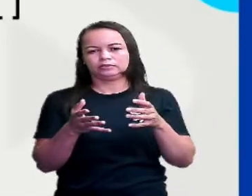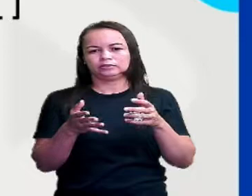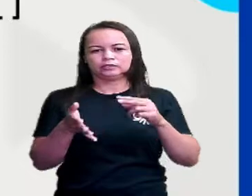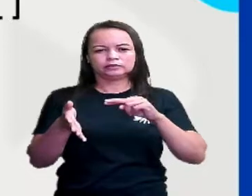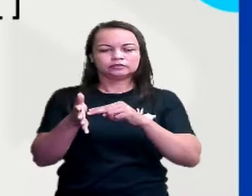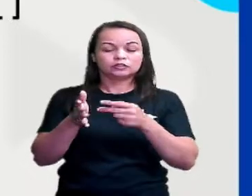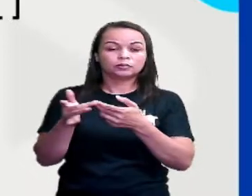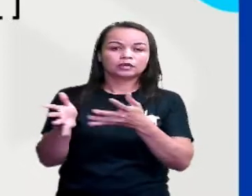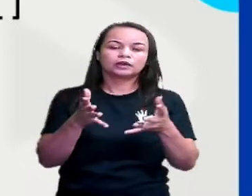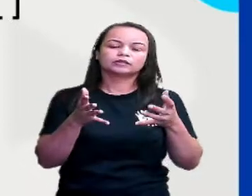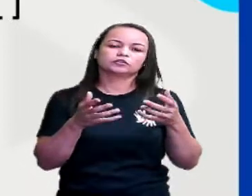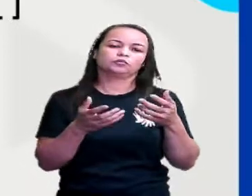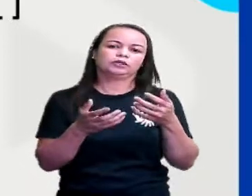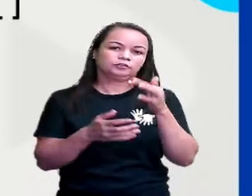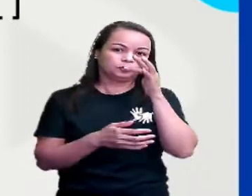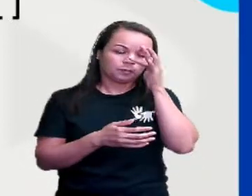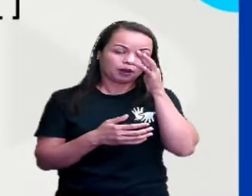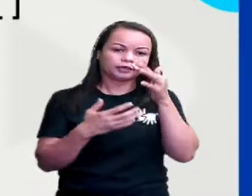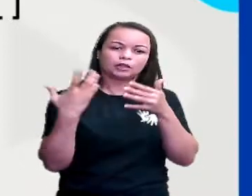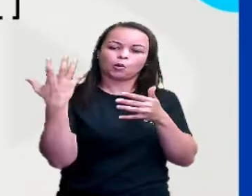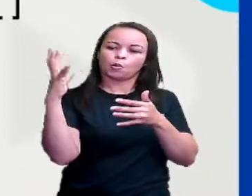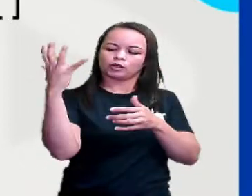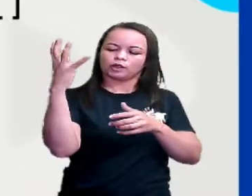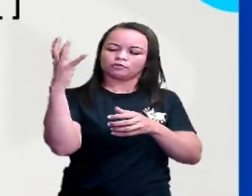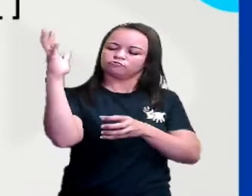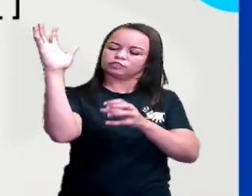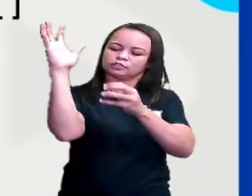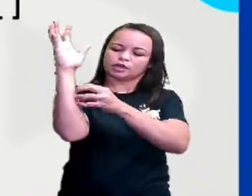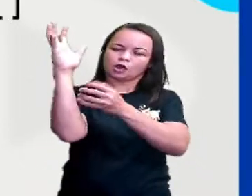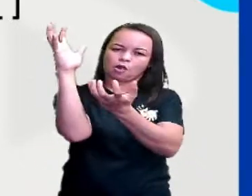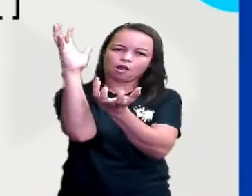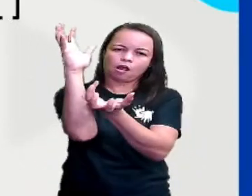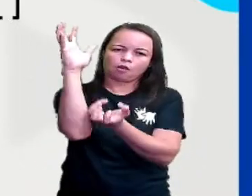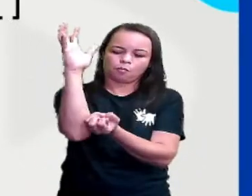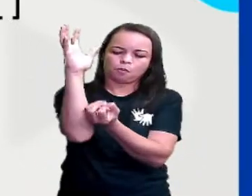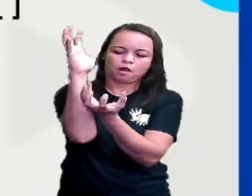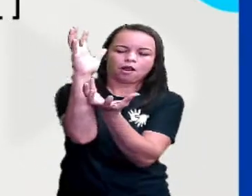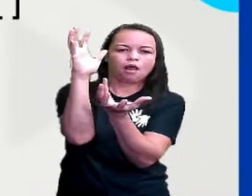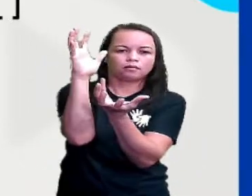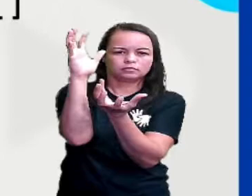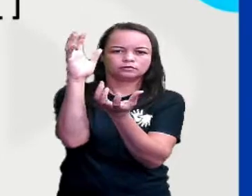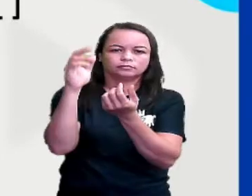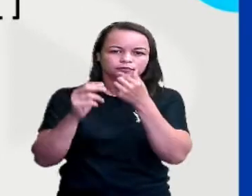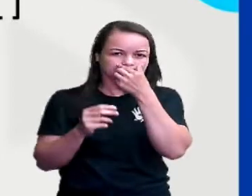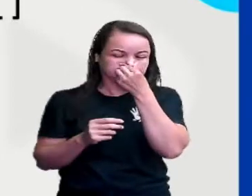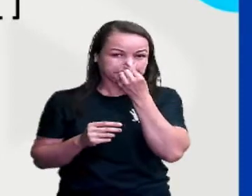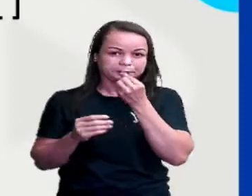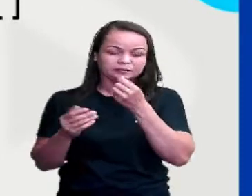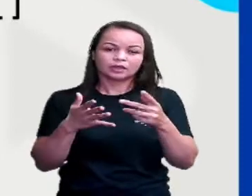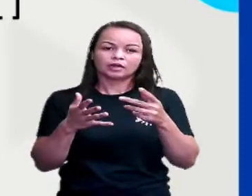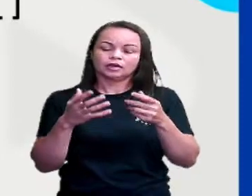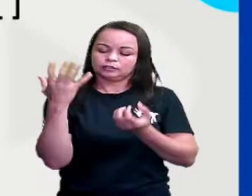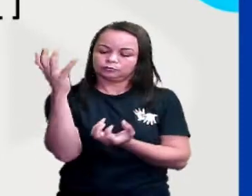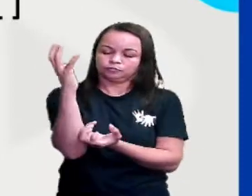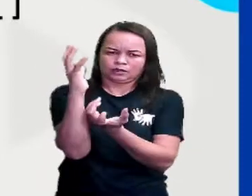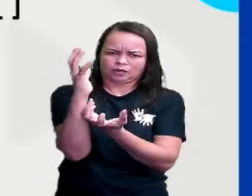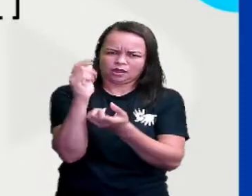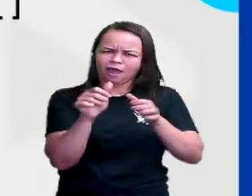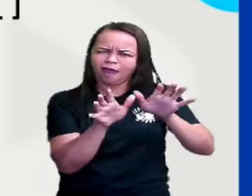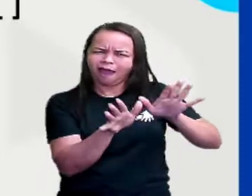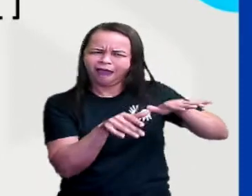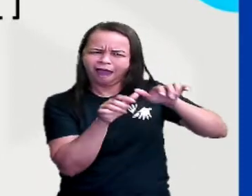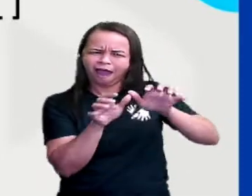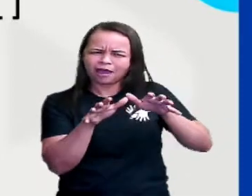ou seja, suspensas. Portanto, gente, as plantas aéreas, elas não possuem asas